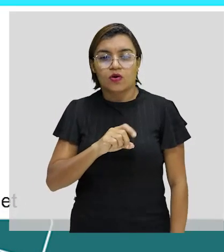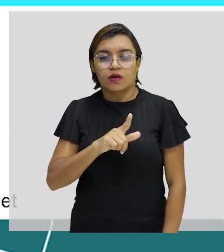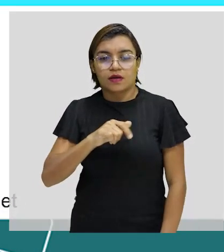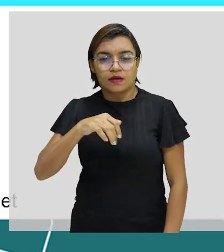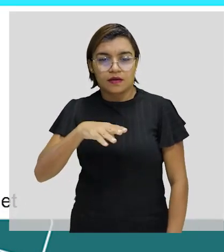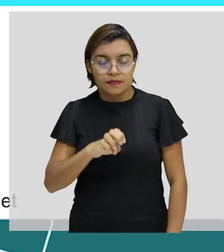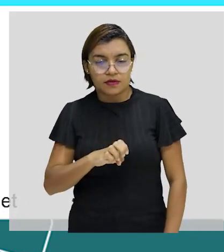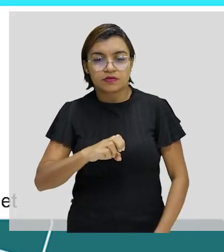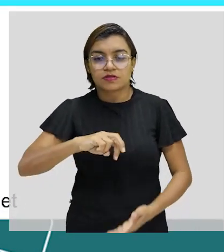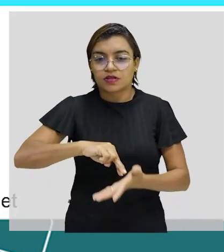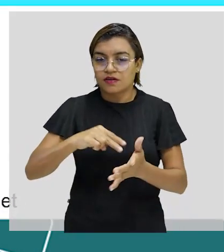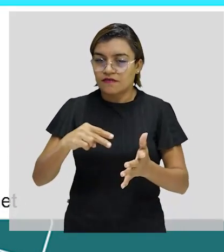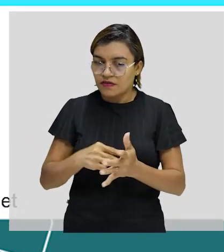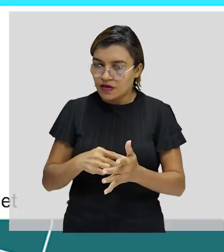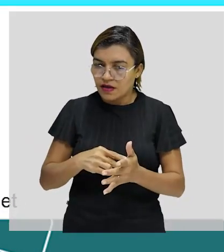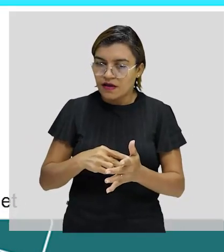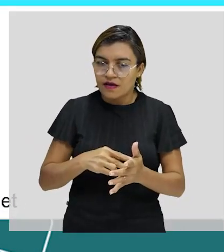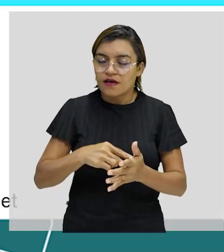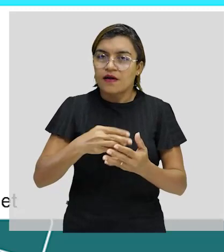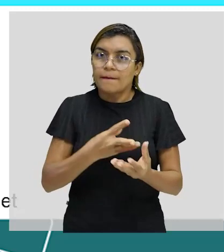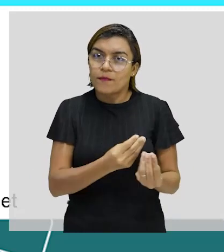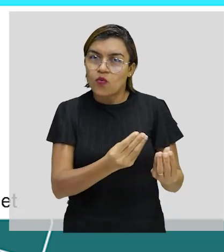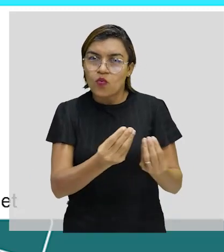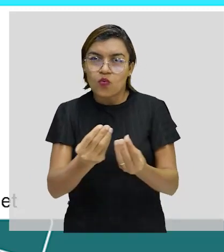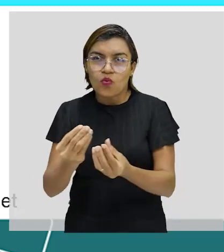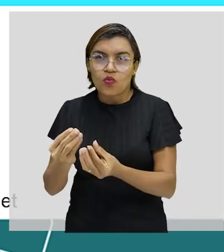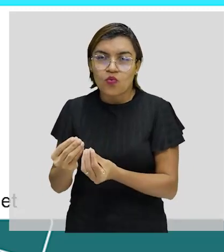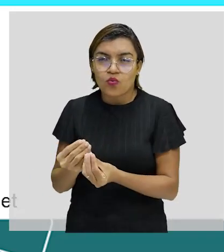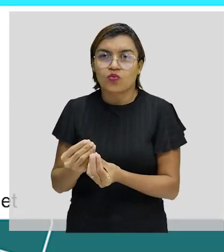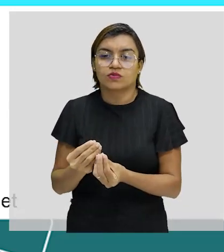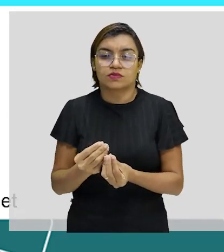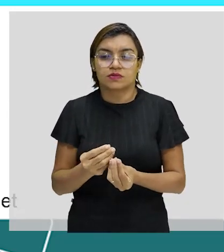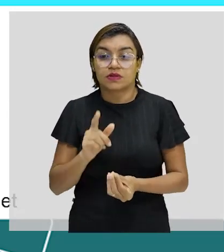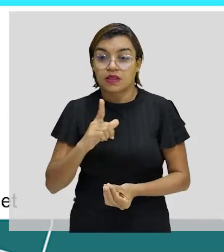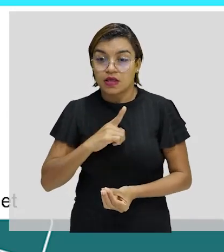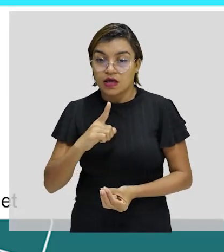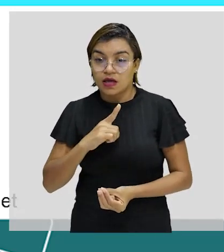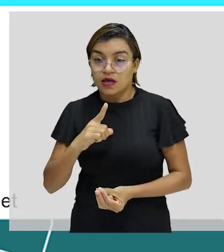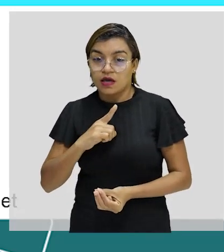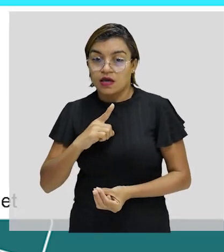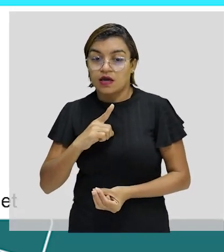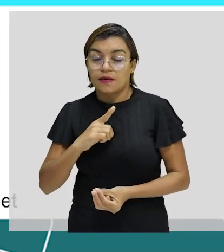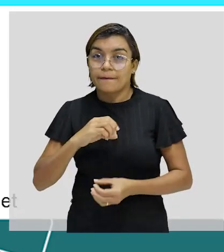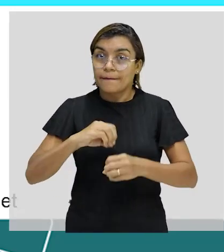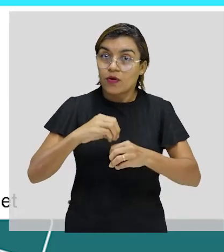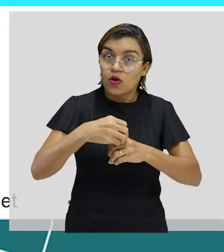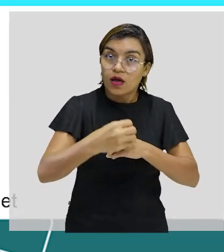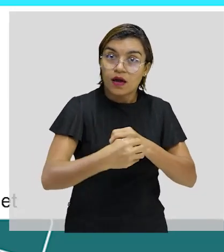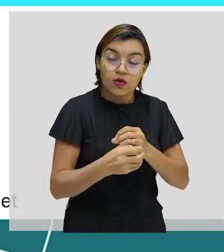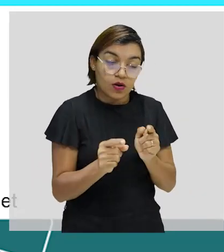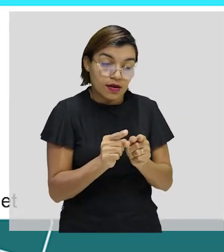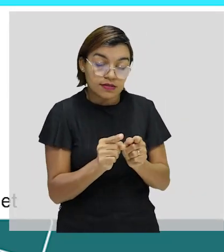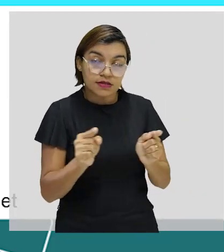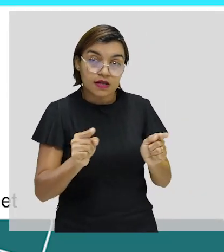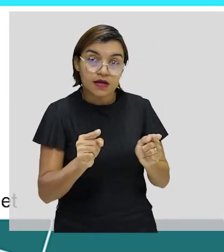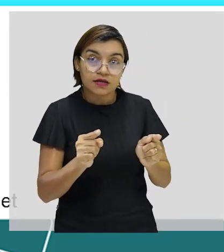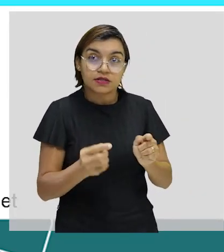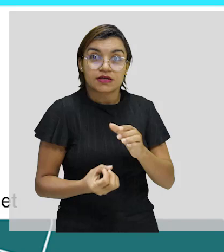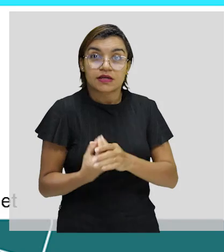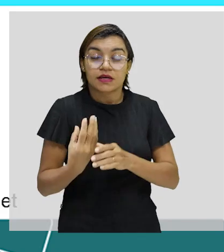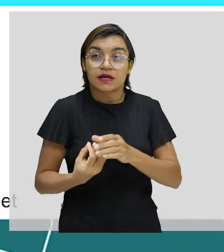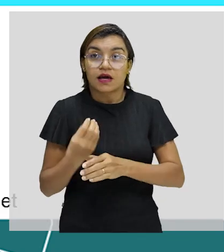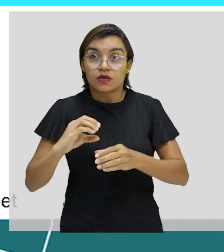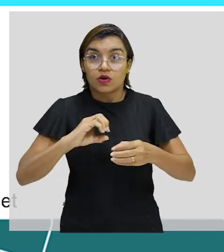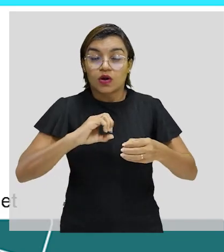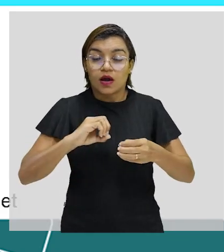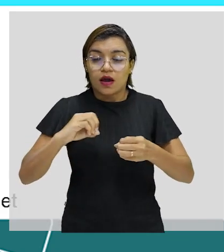muitos, meros, partes, ou seja, muitas partes, são compostos de moléculas muito grandes, formadas pela união de